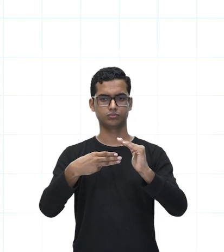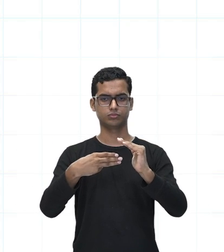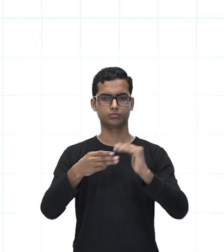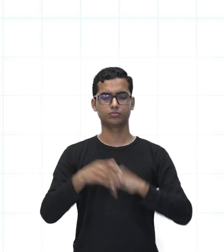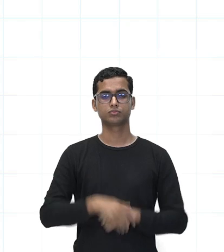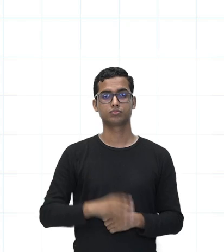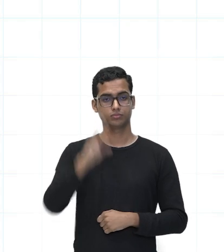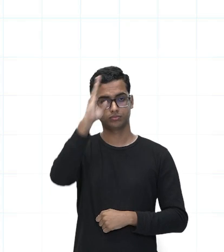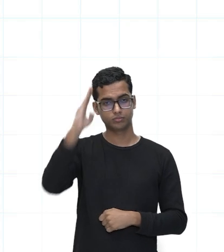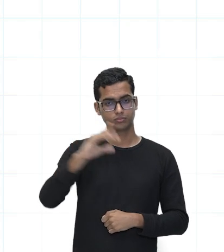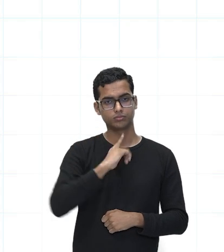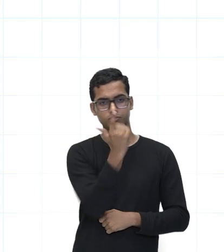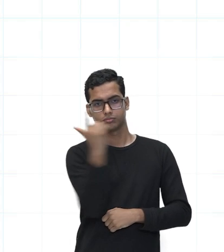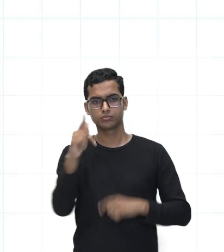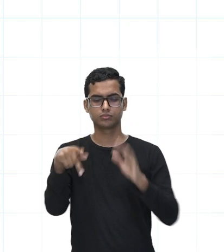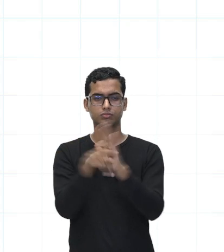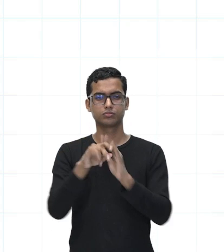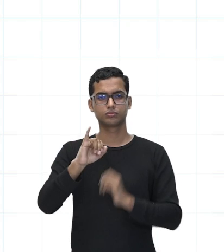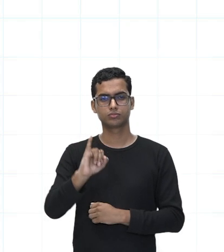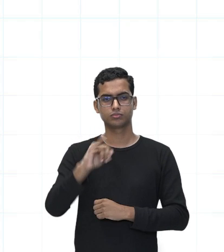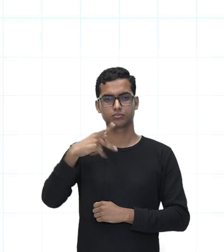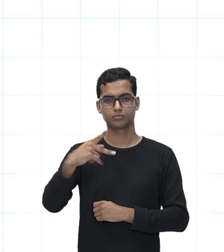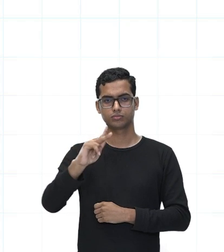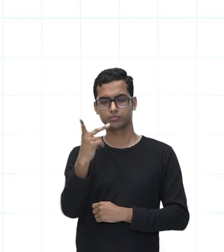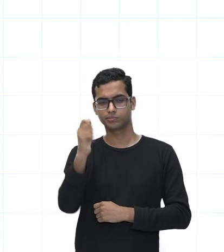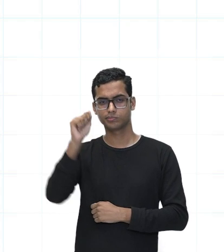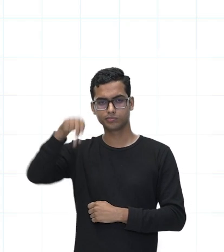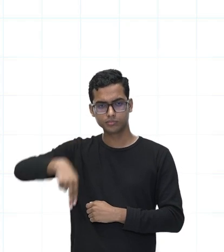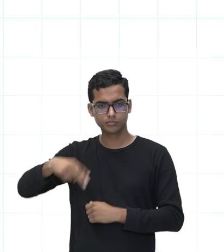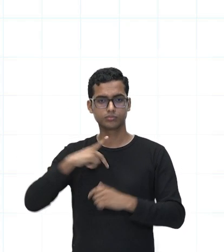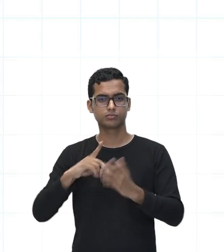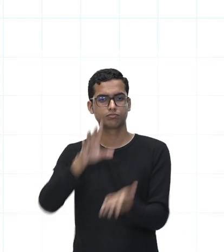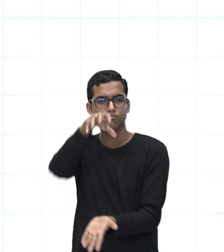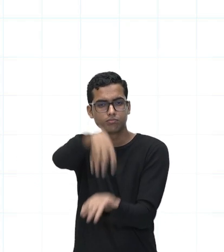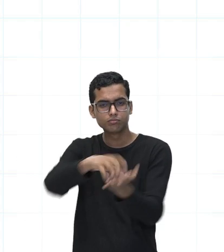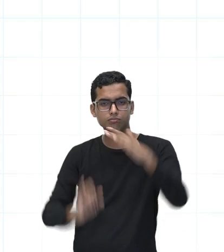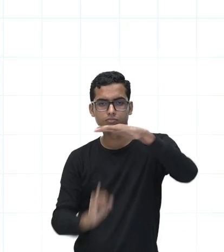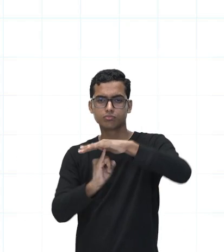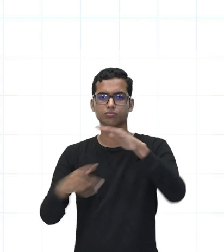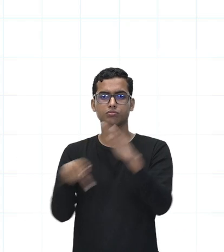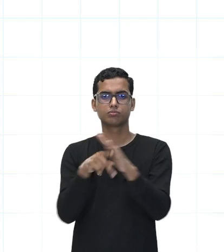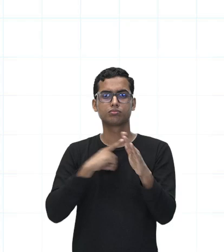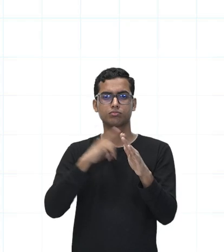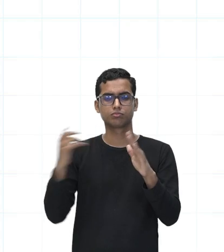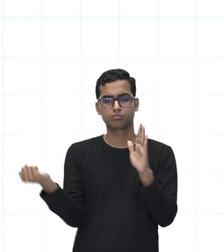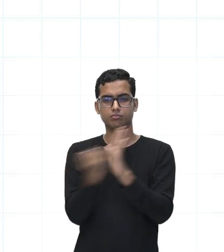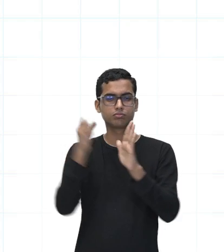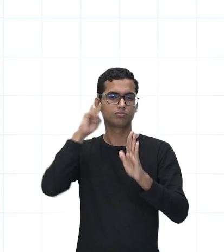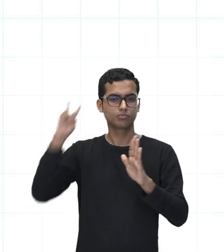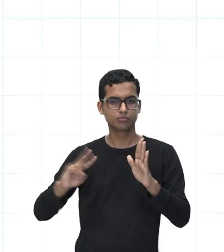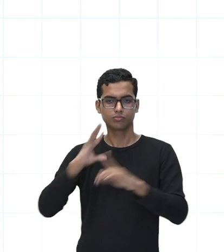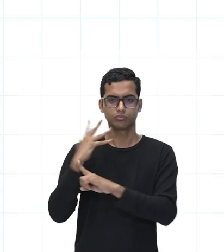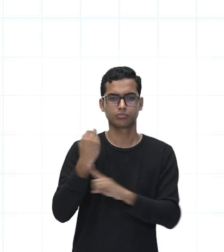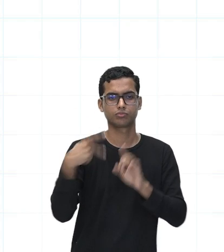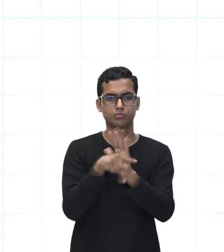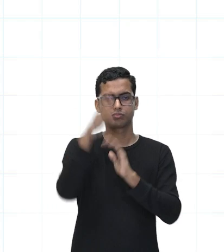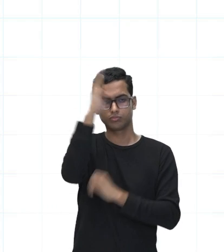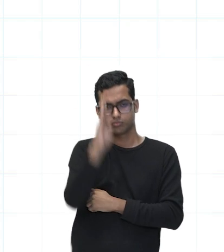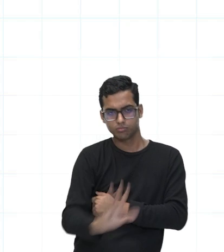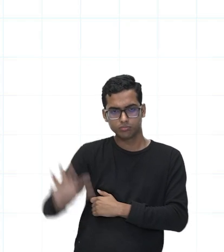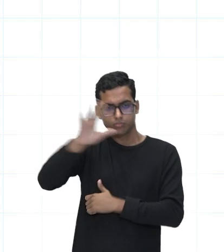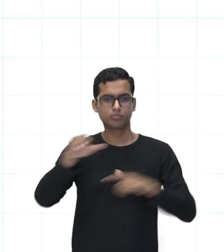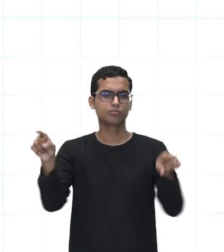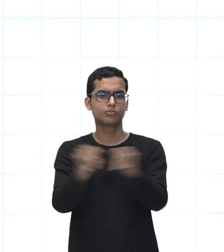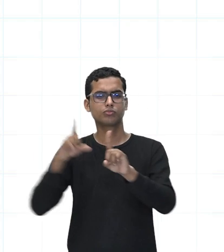um outro órgão que é o IPHAN. O que vem ser o IPHAN? É o Instituto do Patrimônio Histórico e Artístico Nacional,